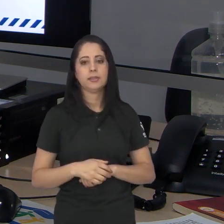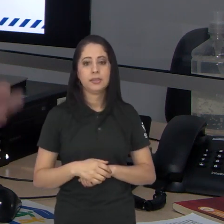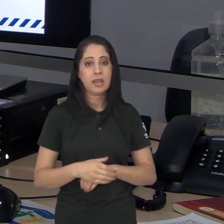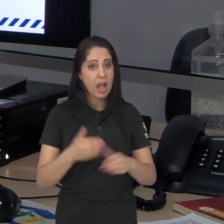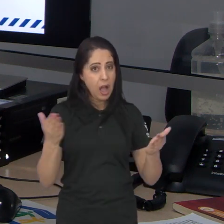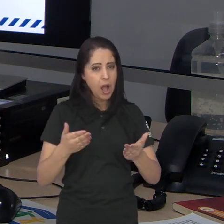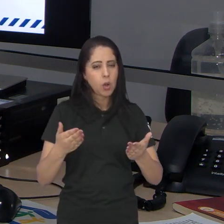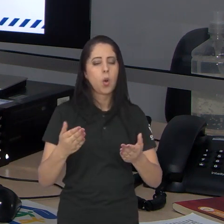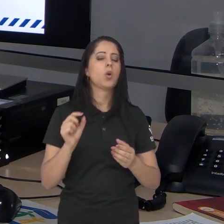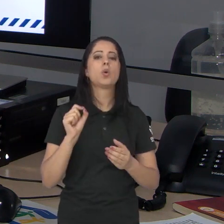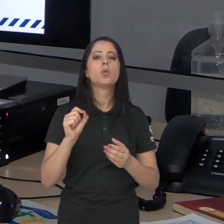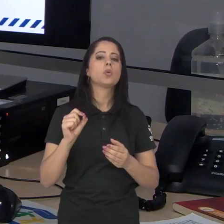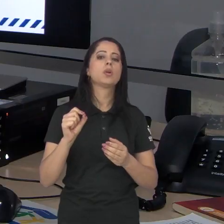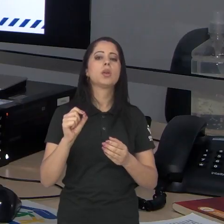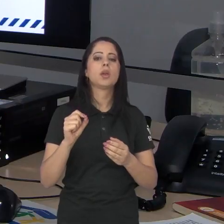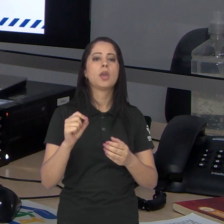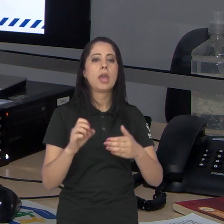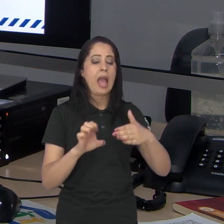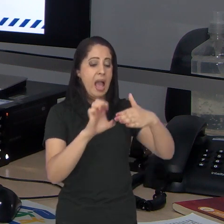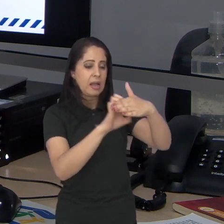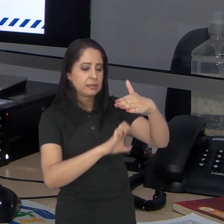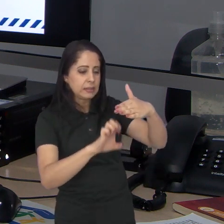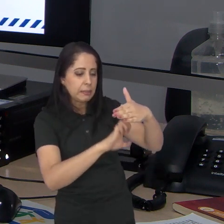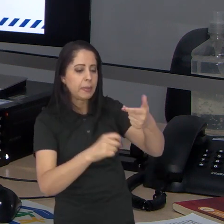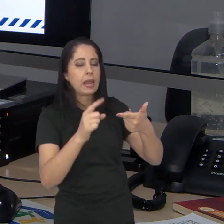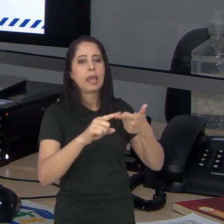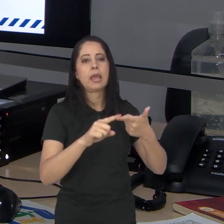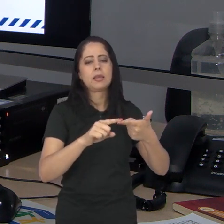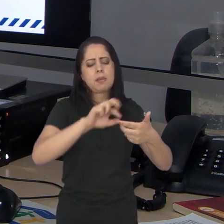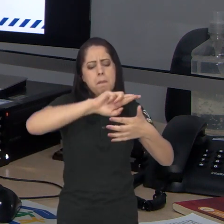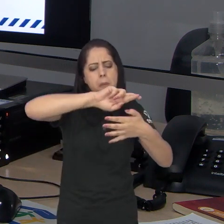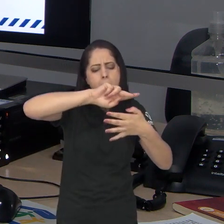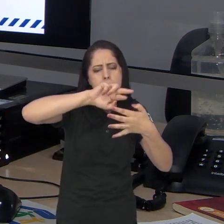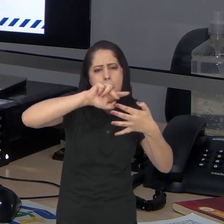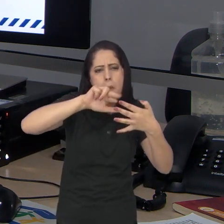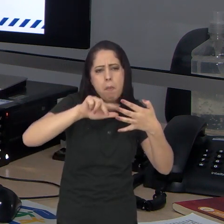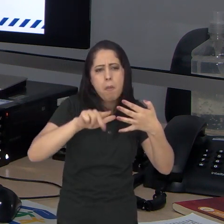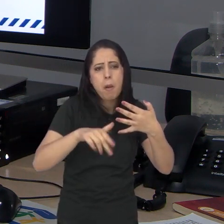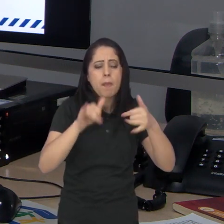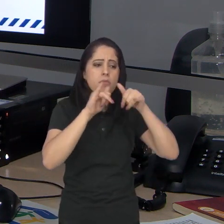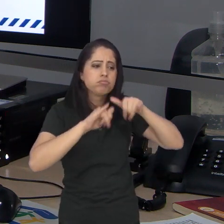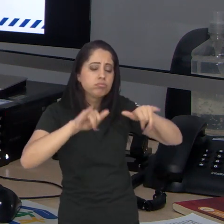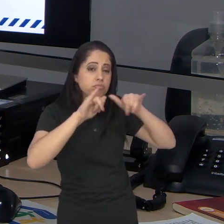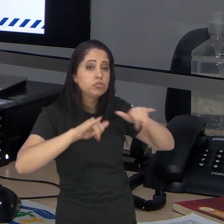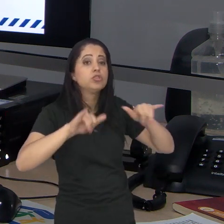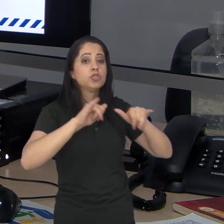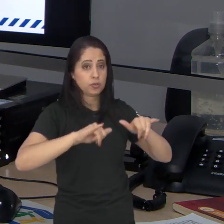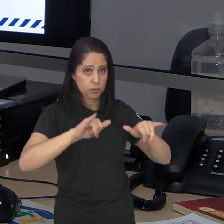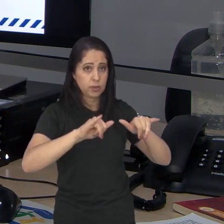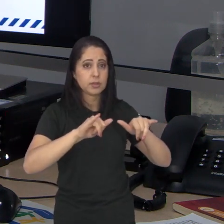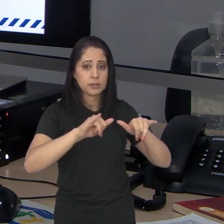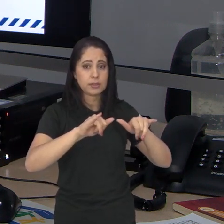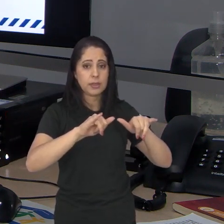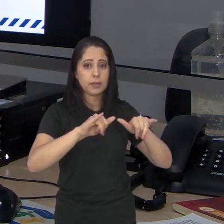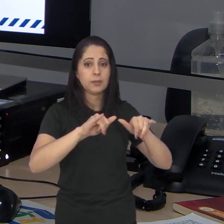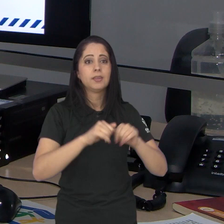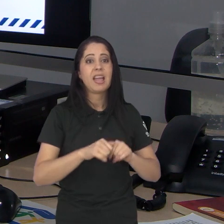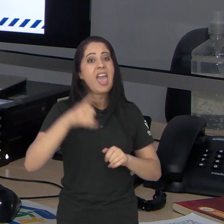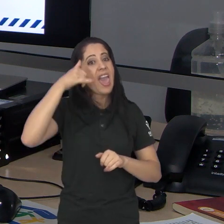federal, através do Estatuto da Criança e do Adolescente. Porque agora a gente começa a trabalhar com essas empresas, com essas pessoas que trabalham com